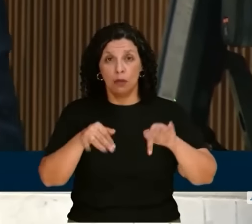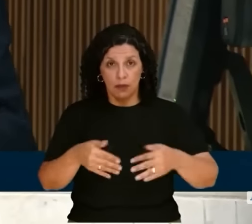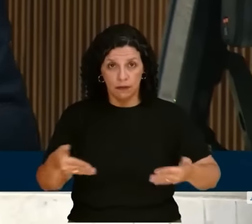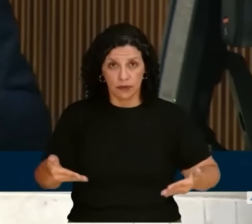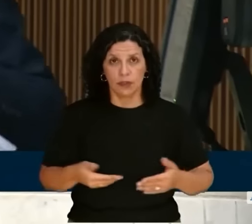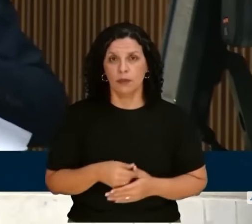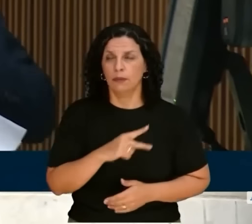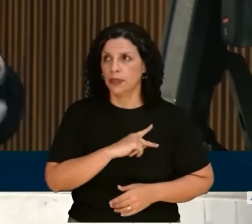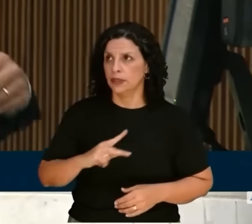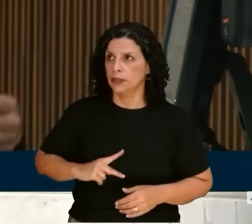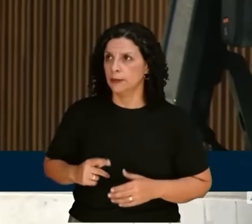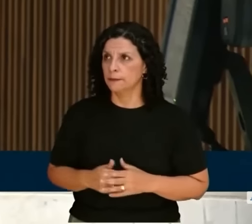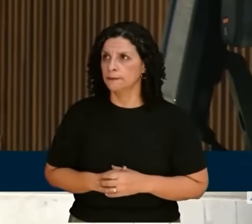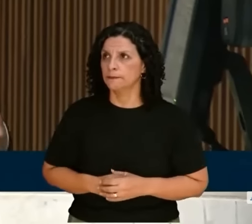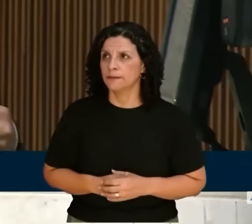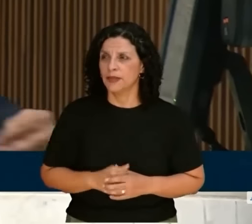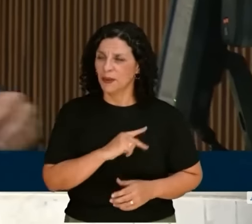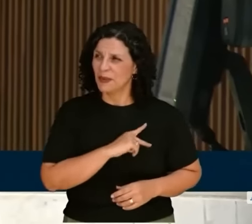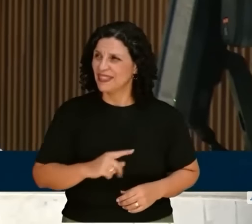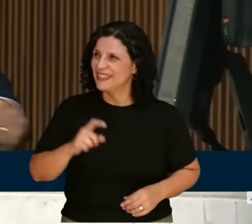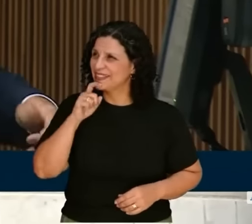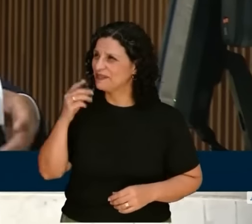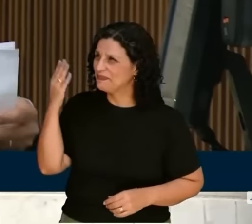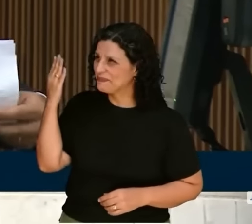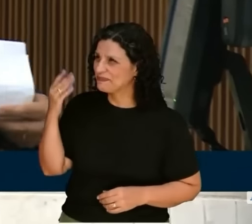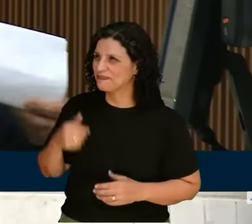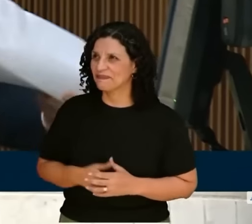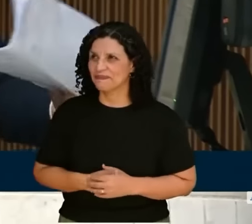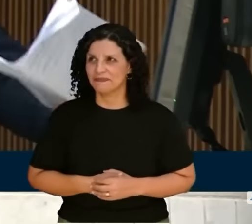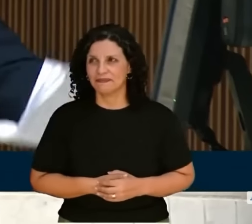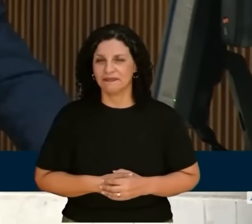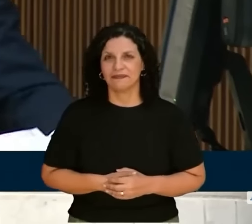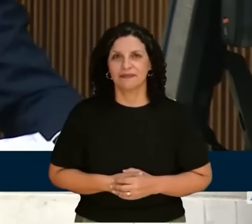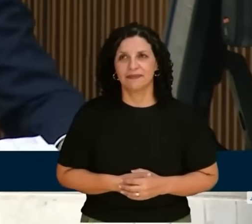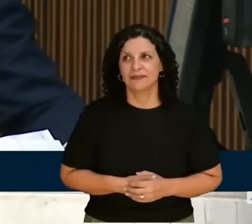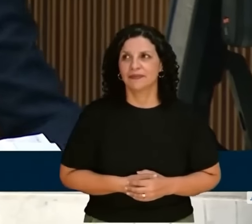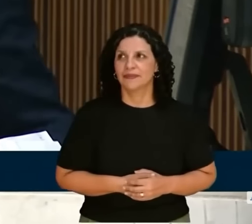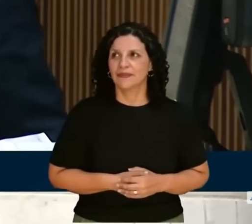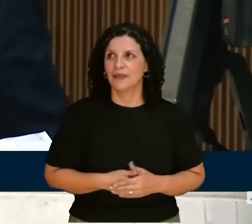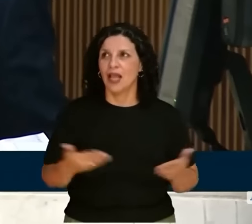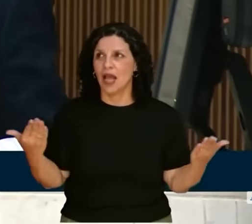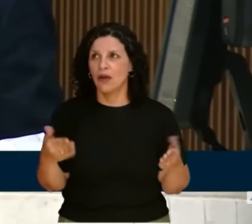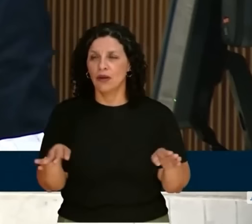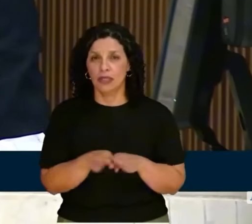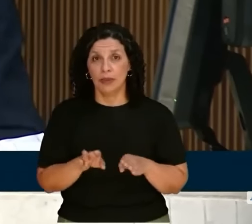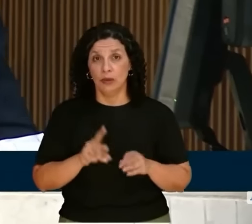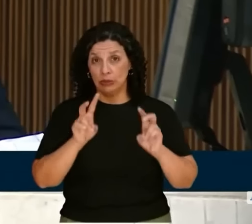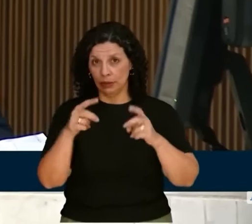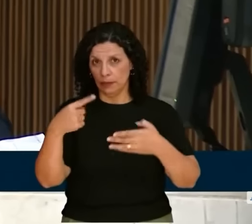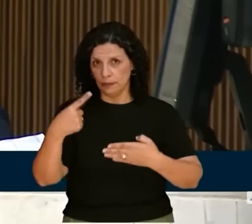finalizar, presidenta, já que o tema é pedágio.